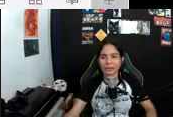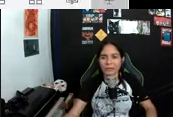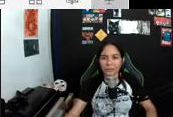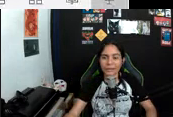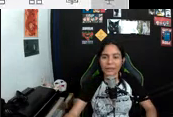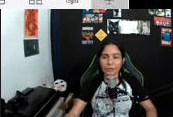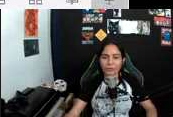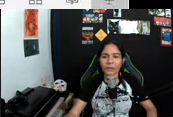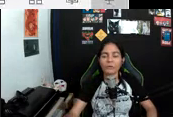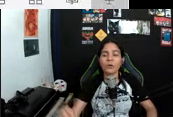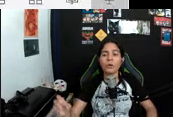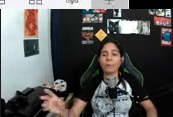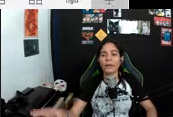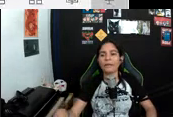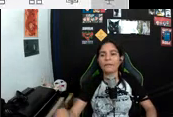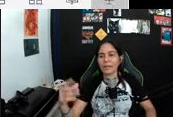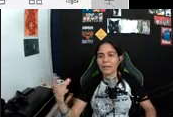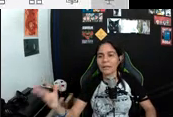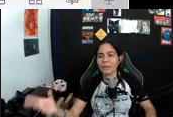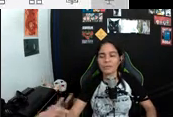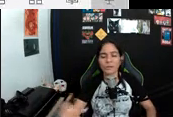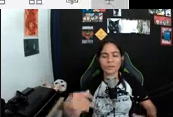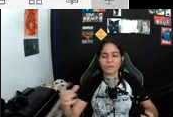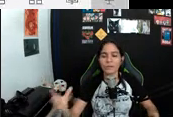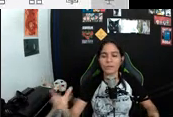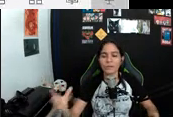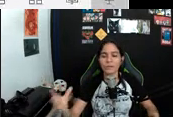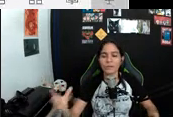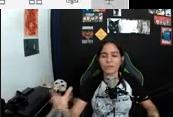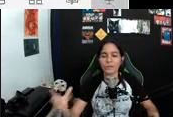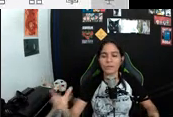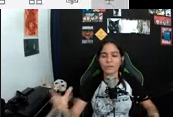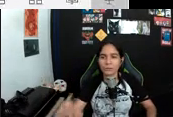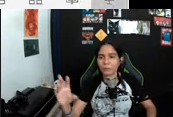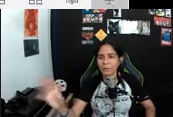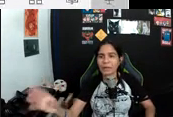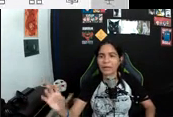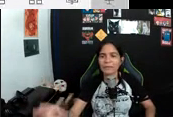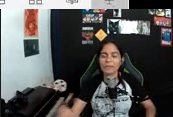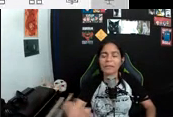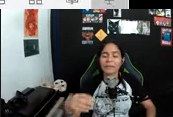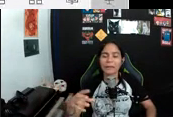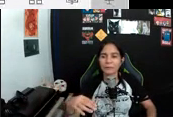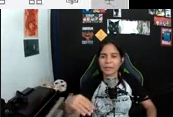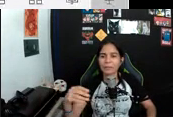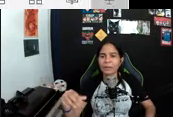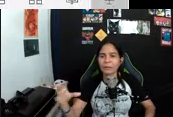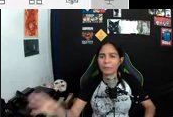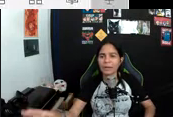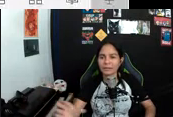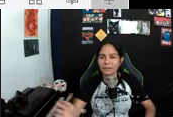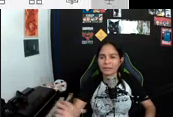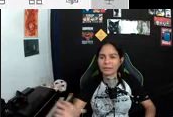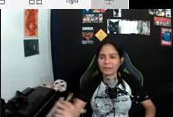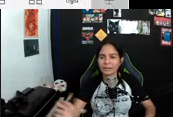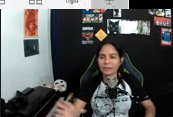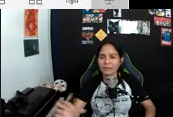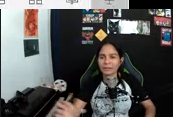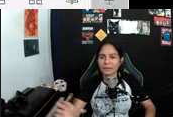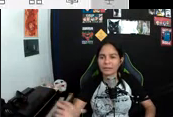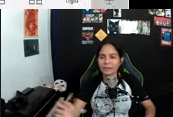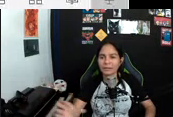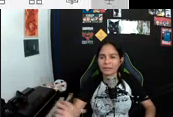qual medicação ele está tomando para evitar, vamos supor, ele teve algum problema de saúde, foi para casa, né, teve tratamento, foi para casa,